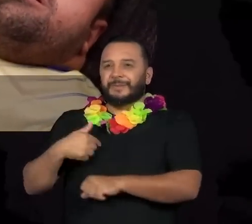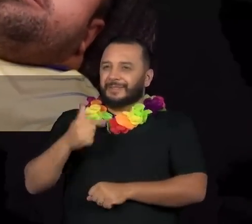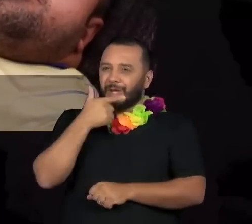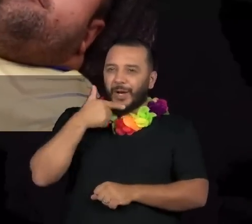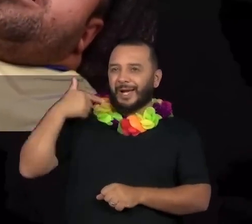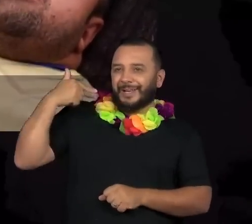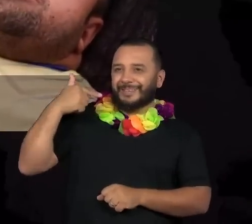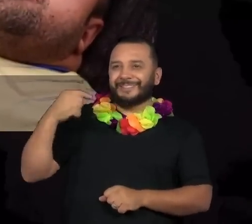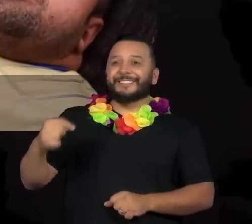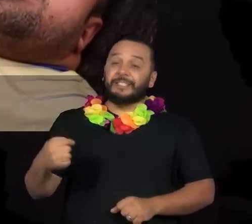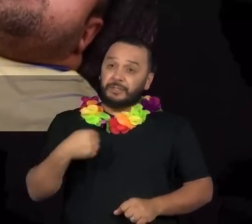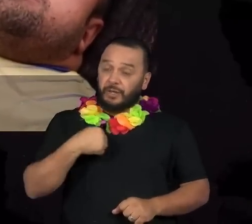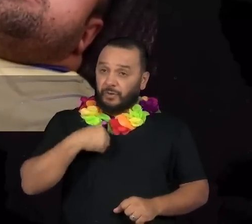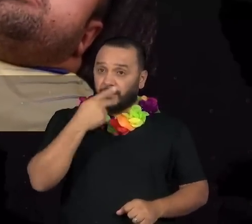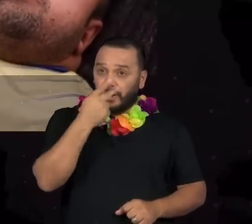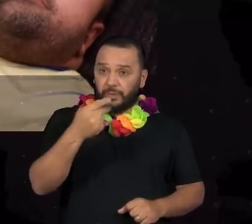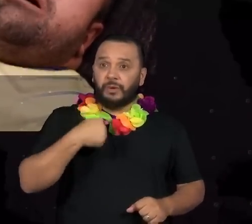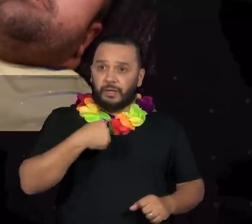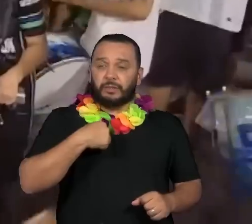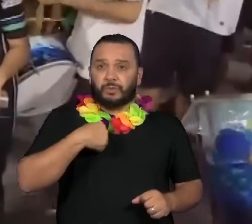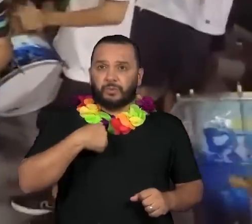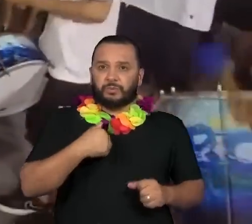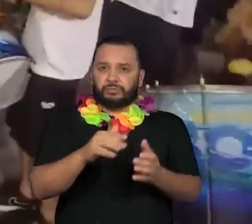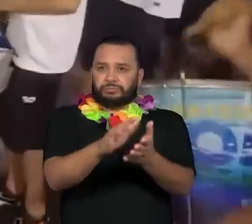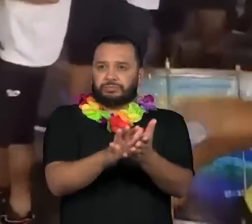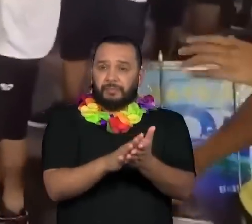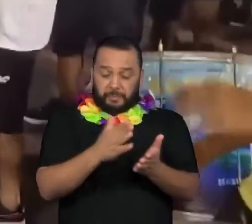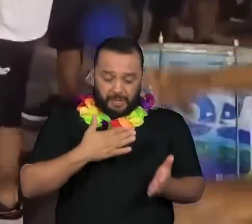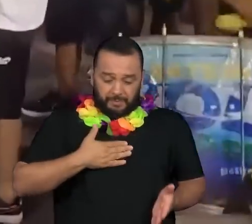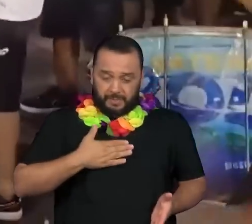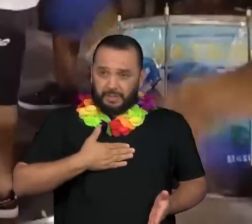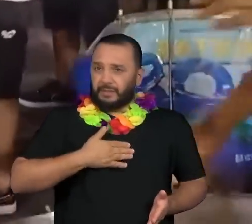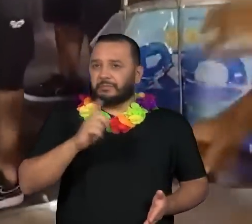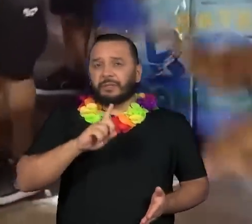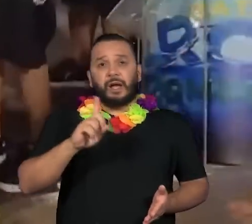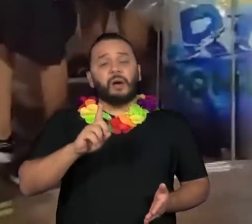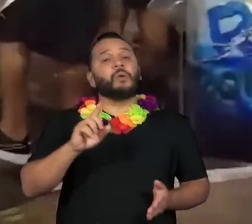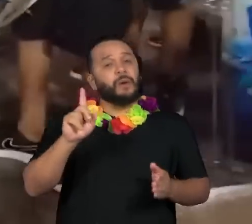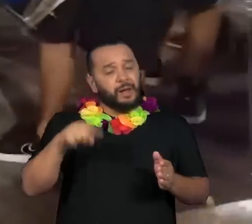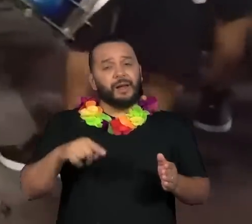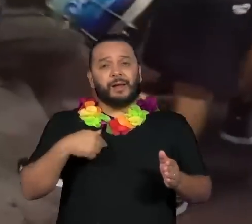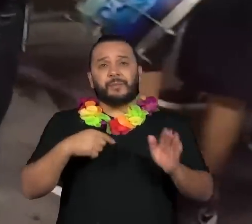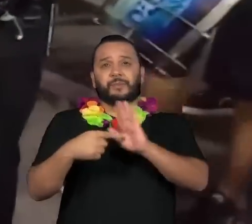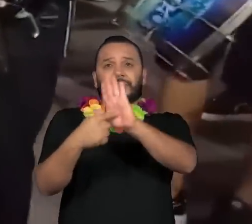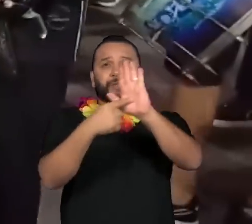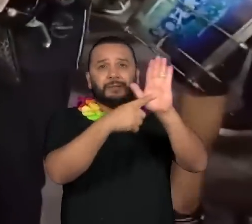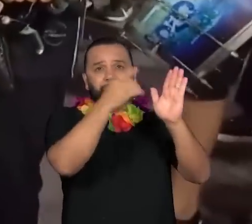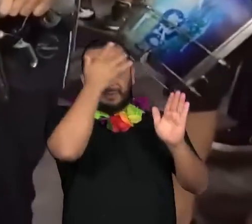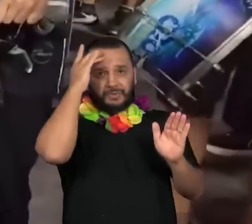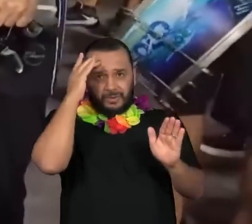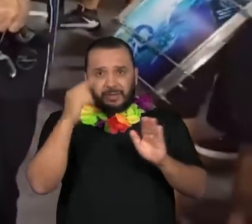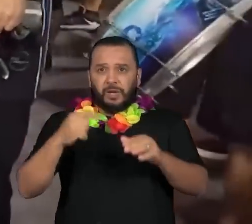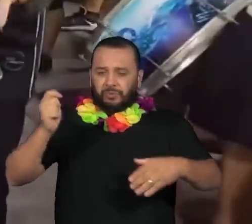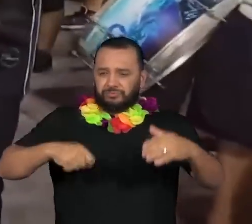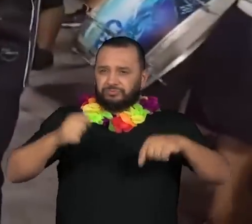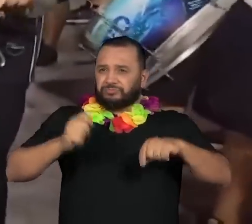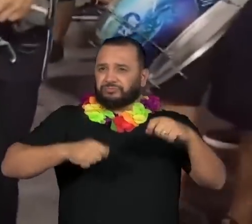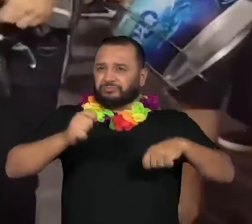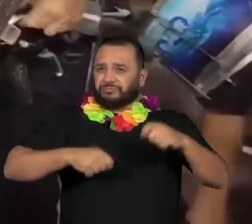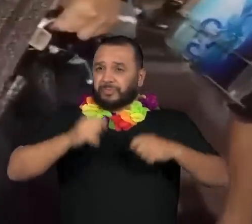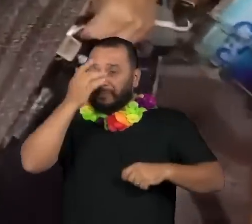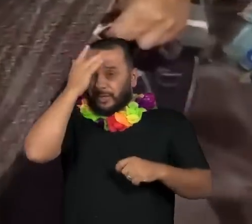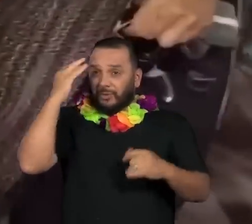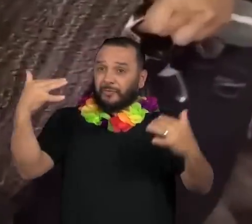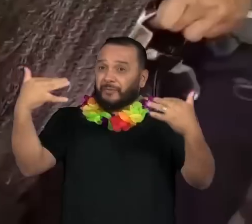sorriso. E eu falo que eu toco, não é pra mim, eu não toco só pra escola. Enquanto eu ver que uma pessoa fica feliz, se